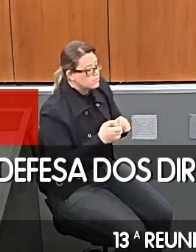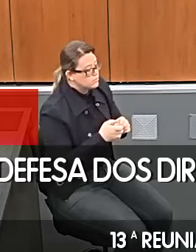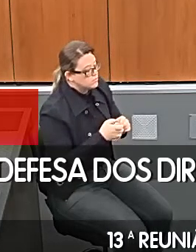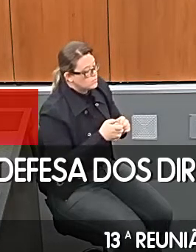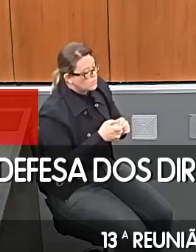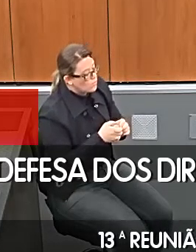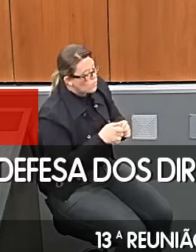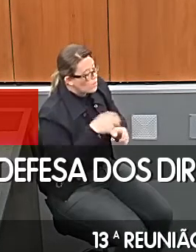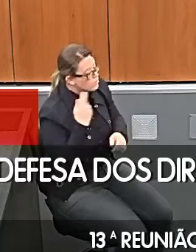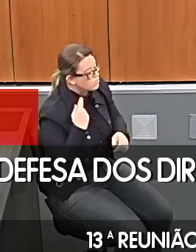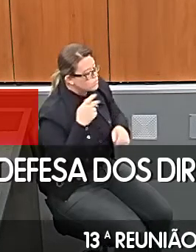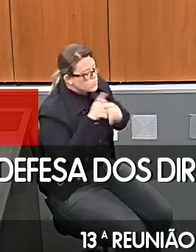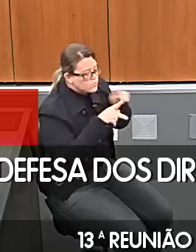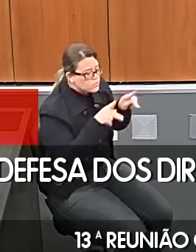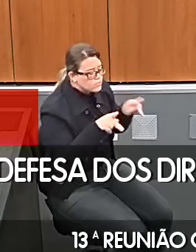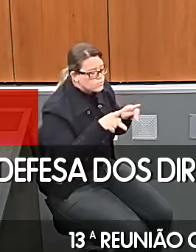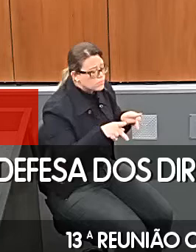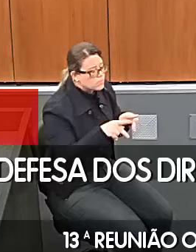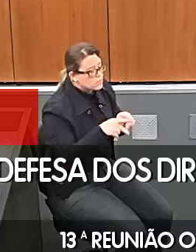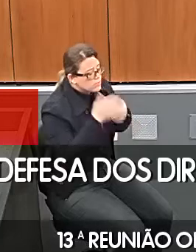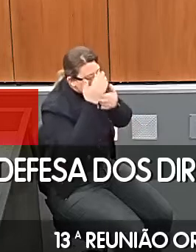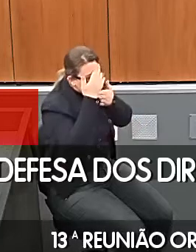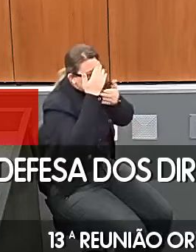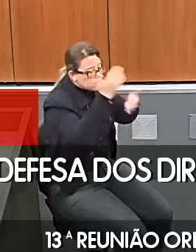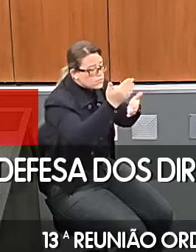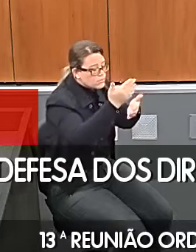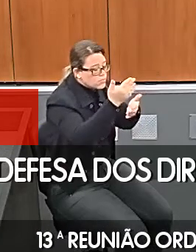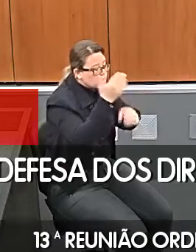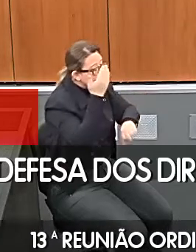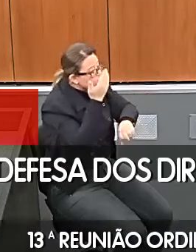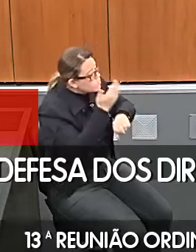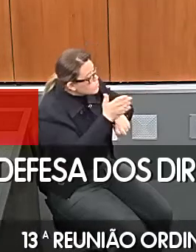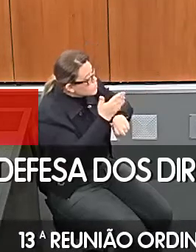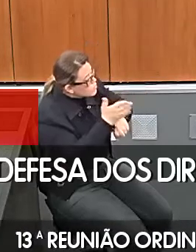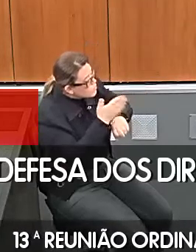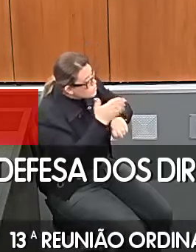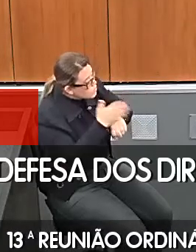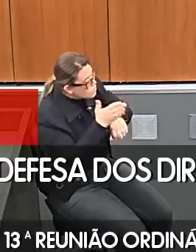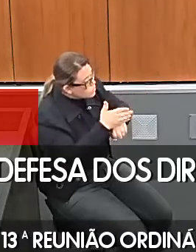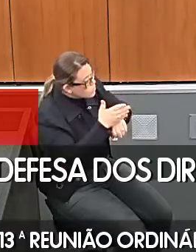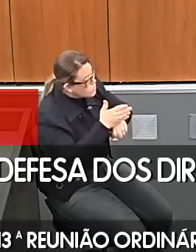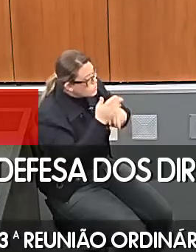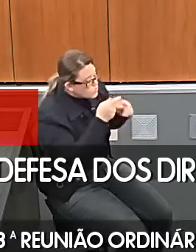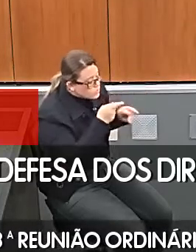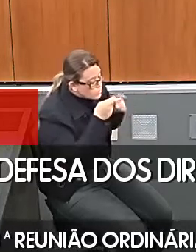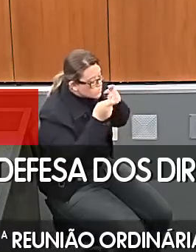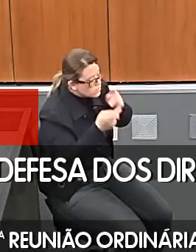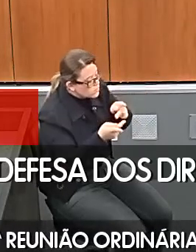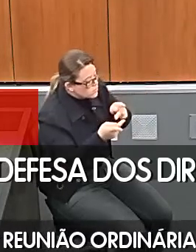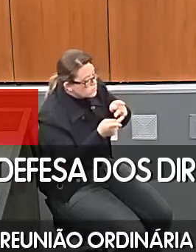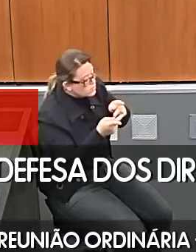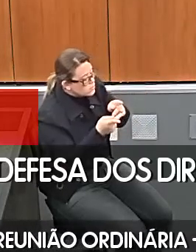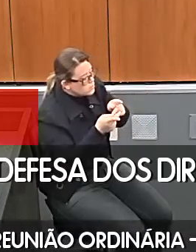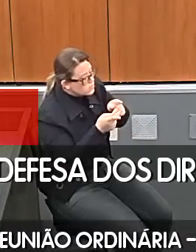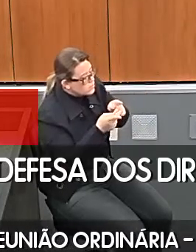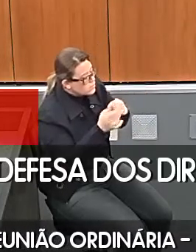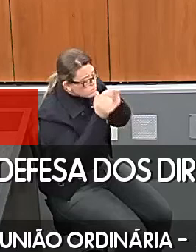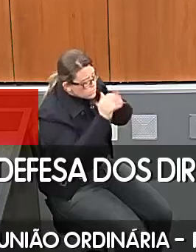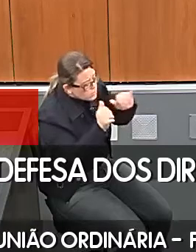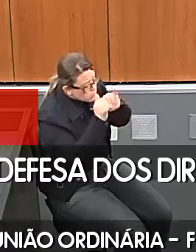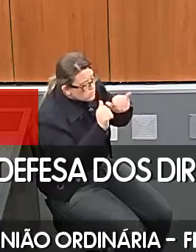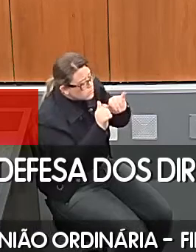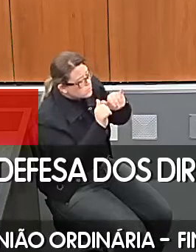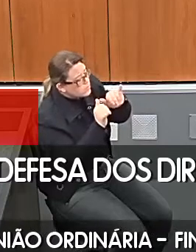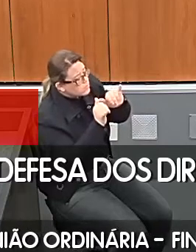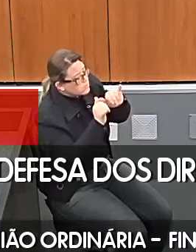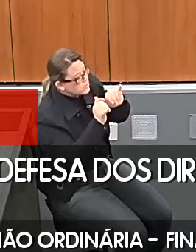Ananias Moreira, agradeceu pela oportunidade de ministrar o curso. No dia da visita, enfatizei a importância de